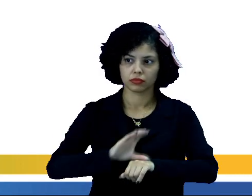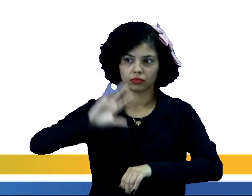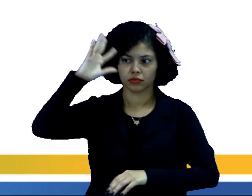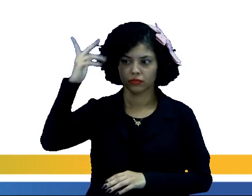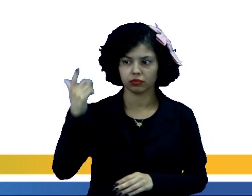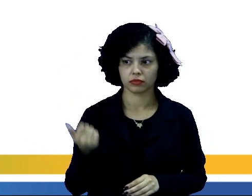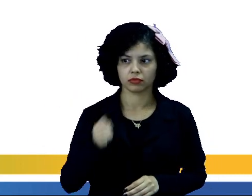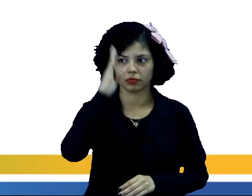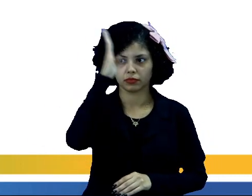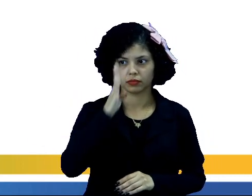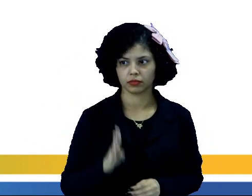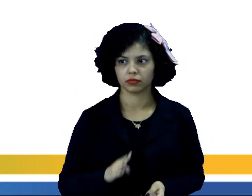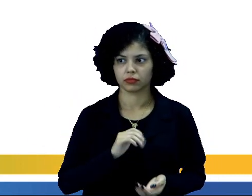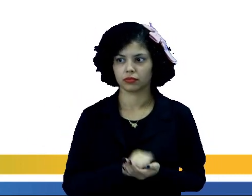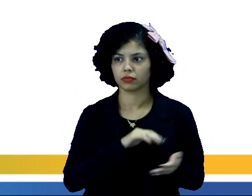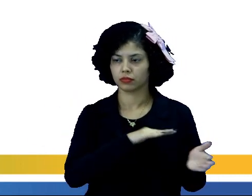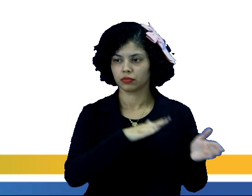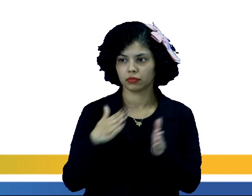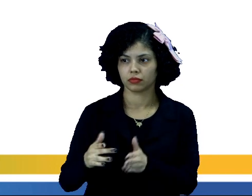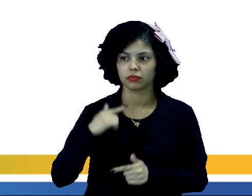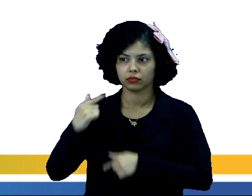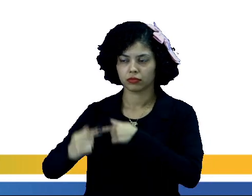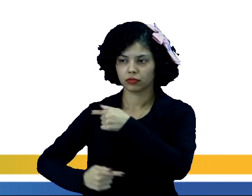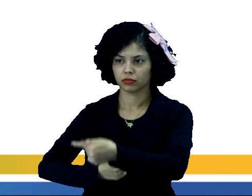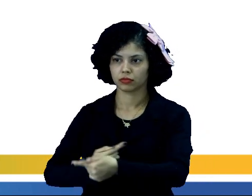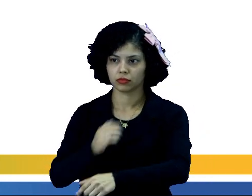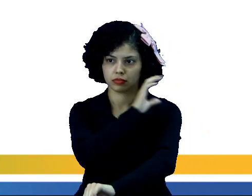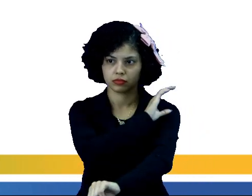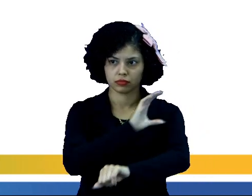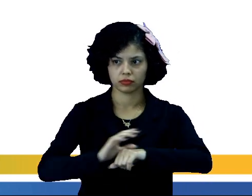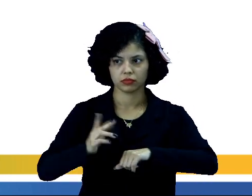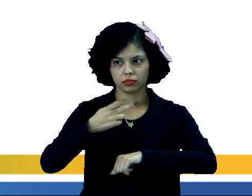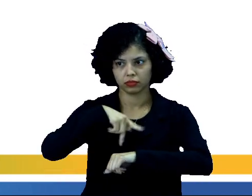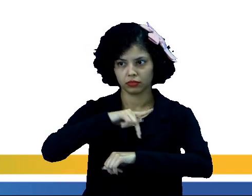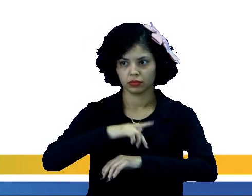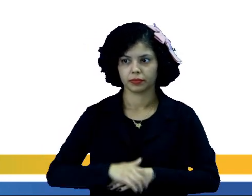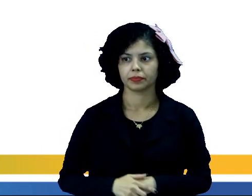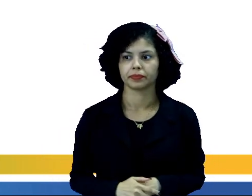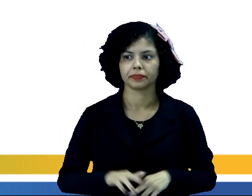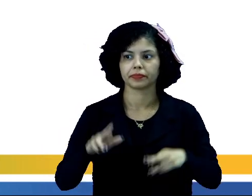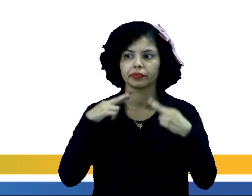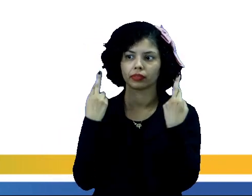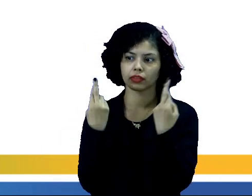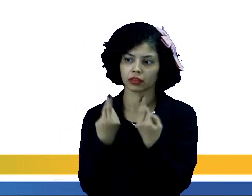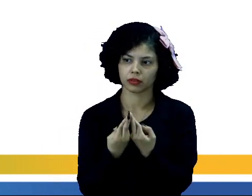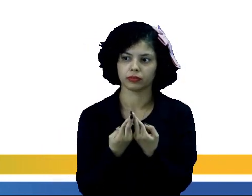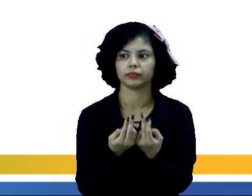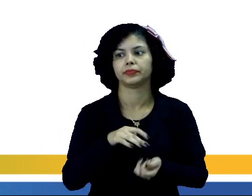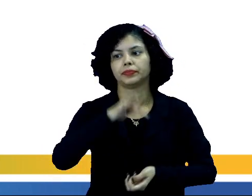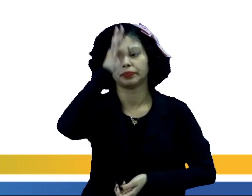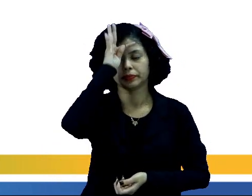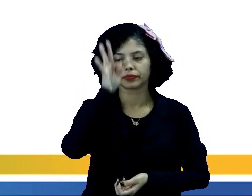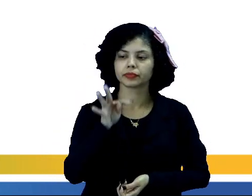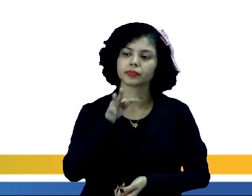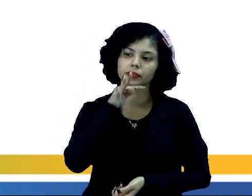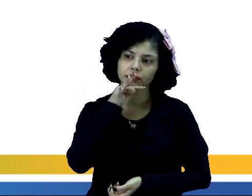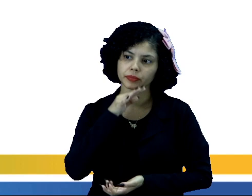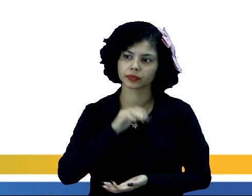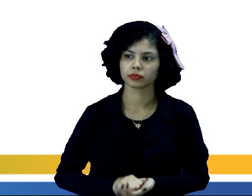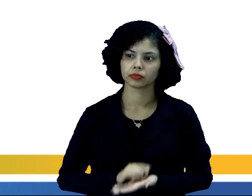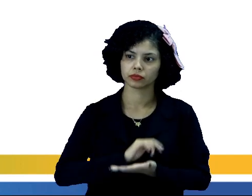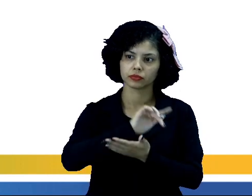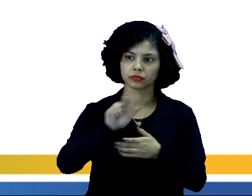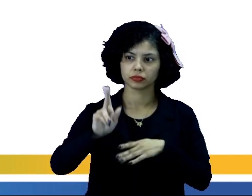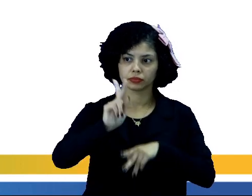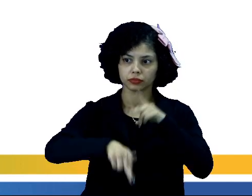A cultura afro-brasileira faz parte da herança cultural do nosso país. Ela reúne costumes